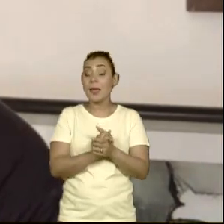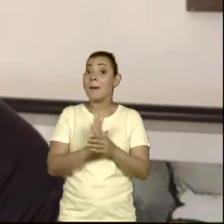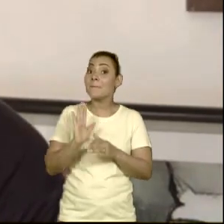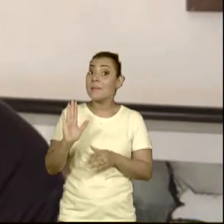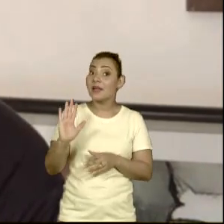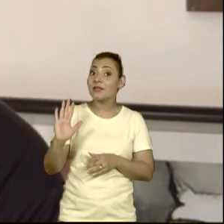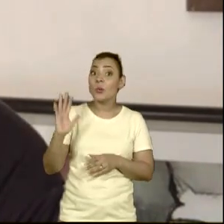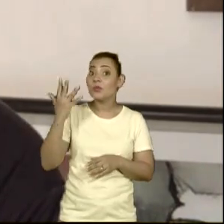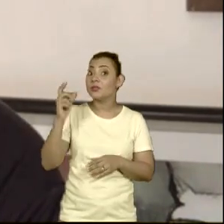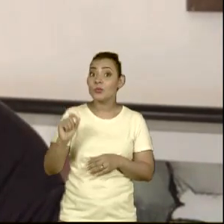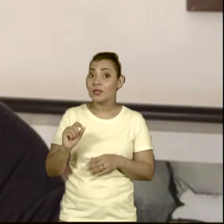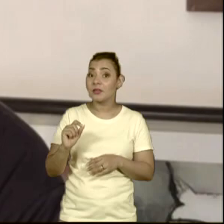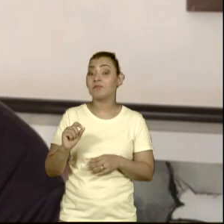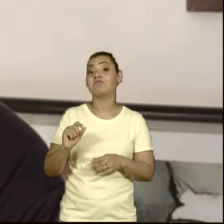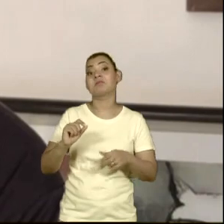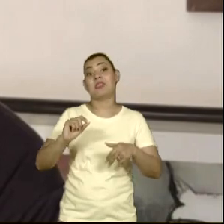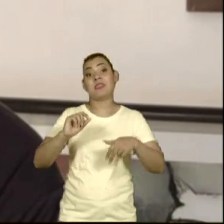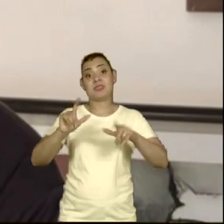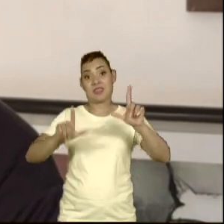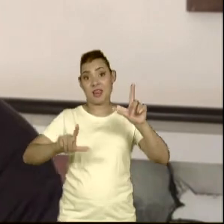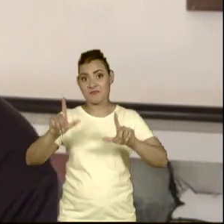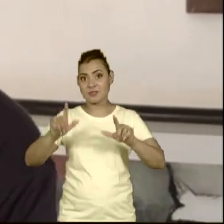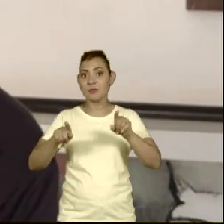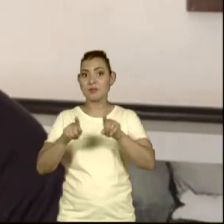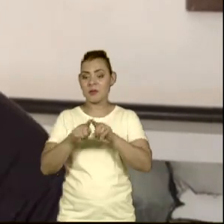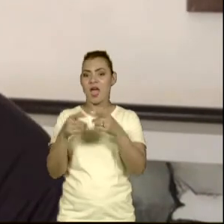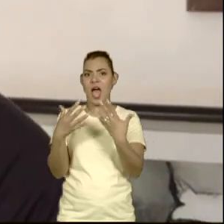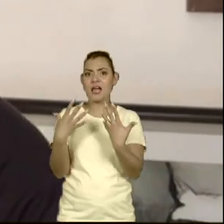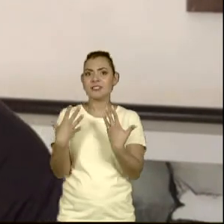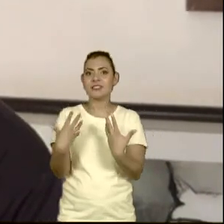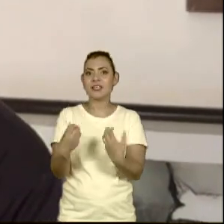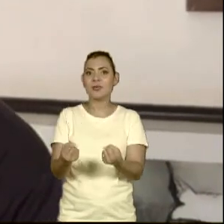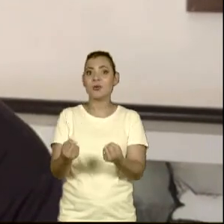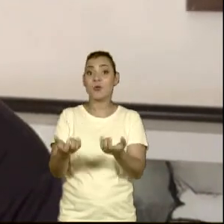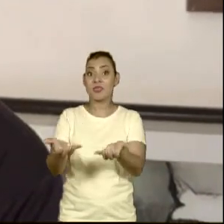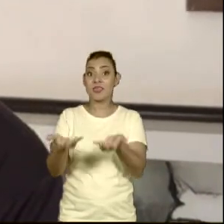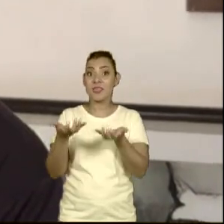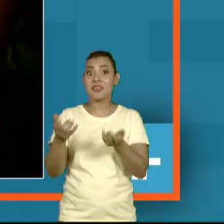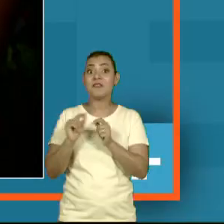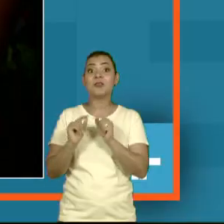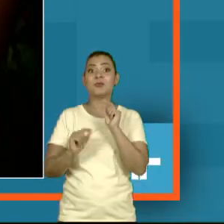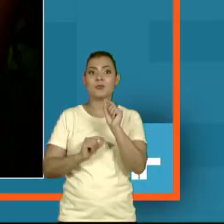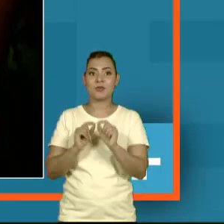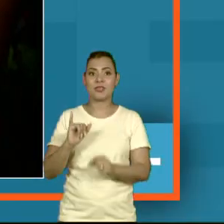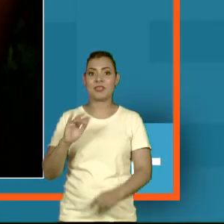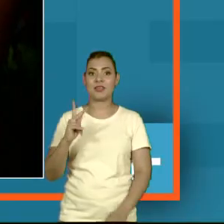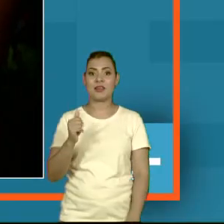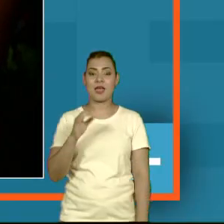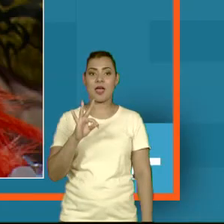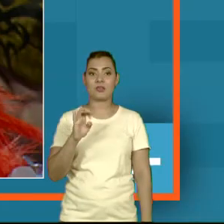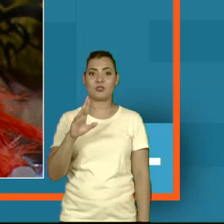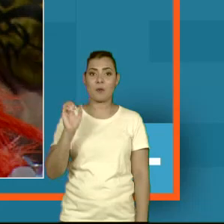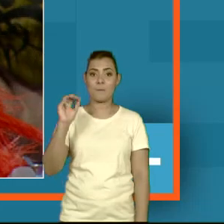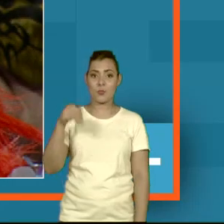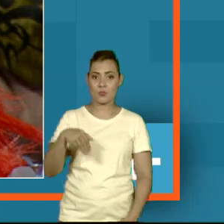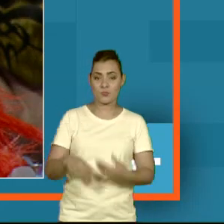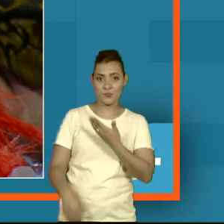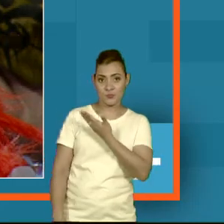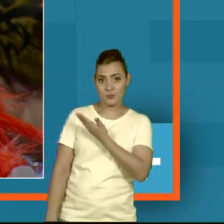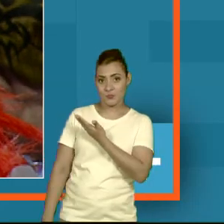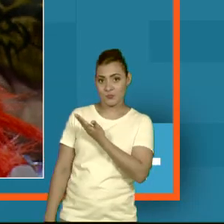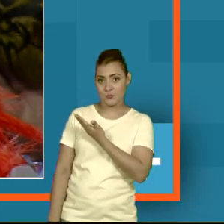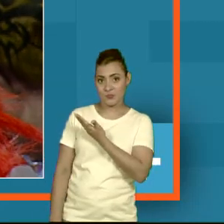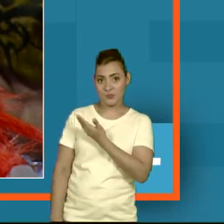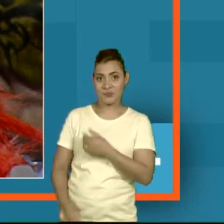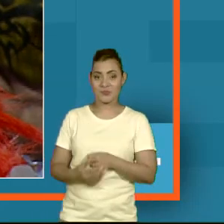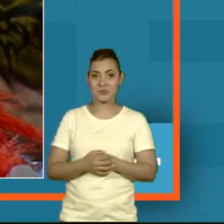a TV arregaçou as mangas e assumiu que ia fazer o Ilha Ratingum. E